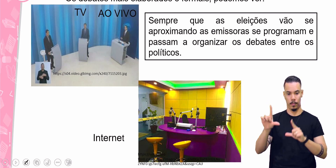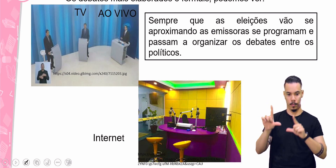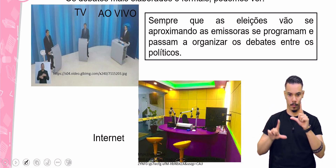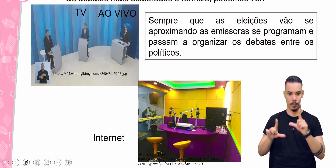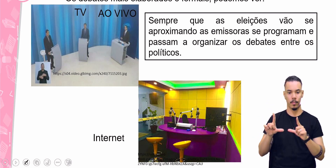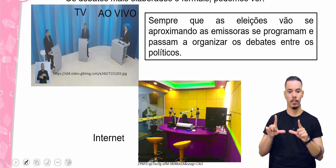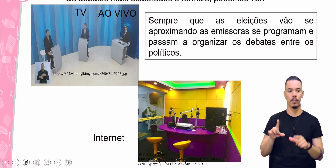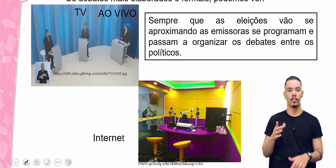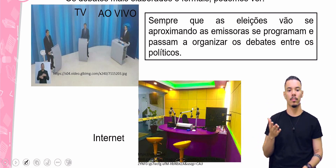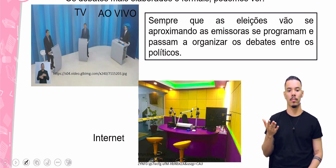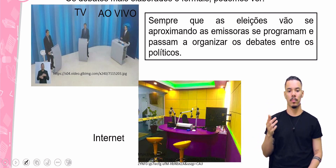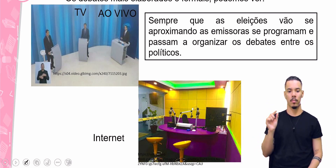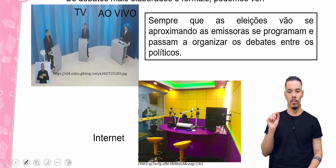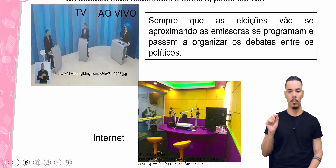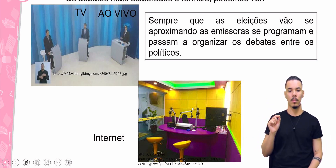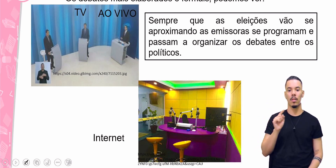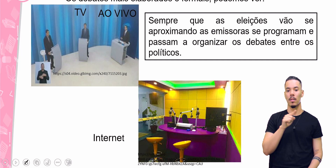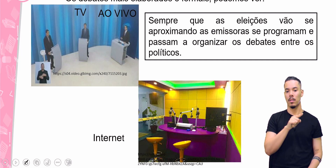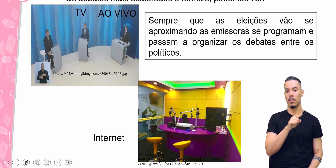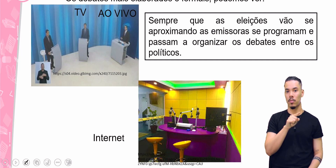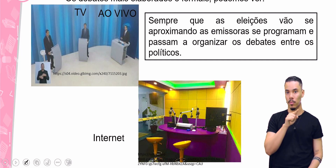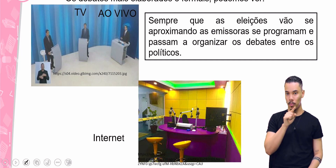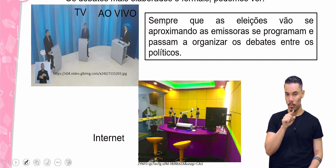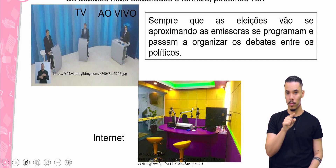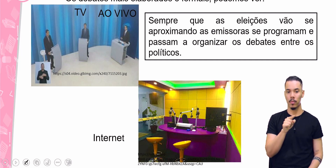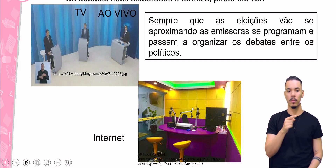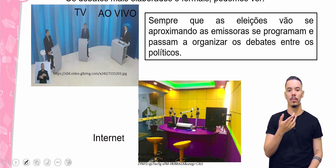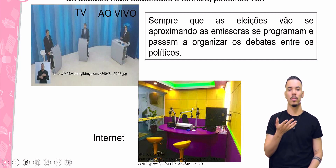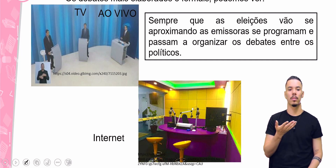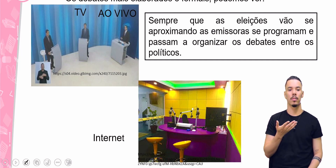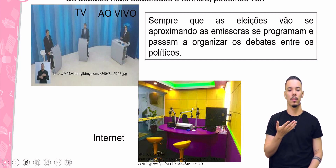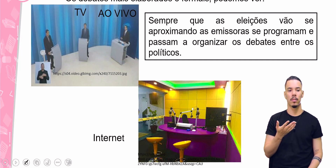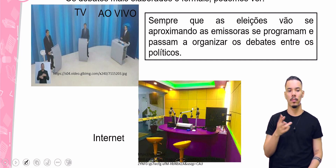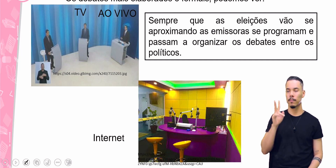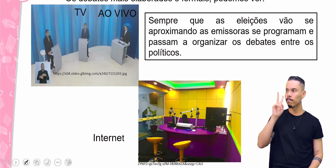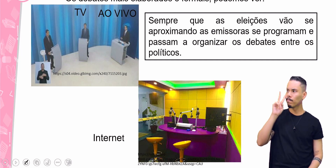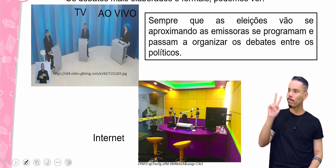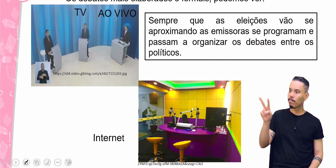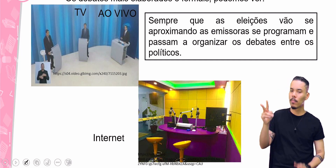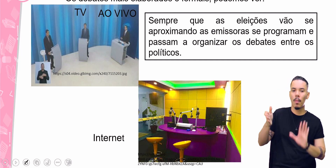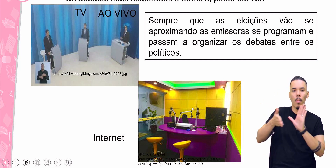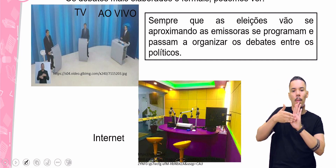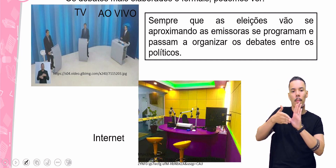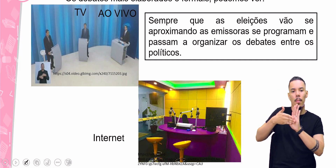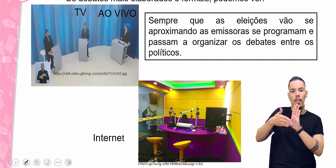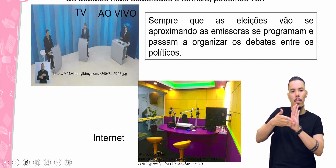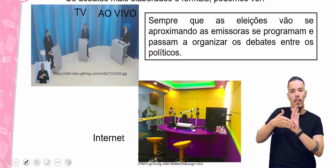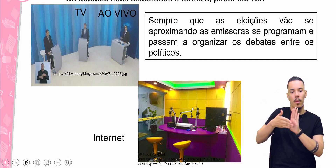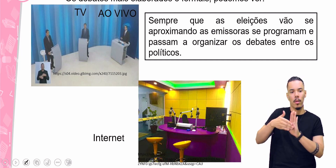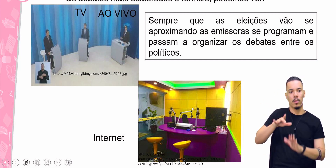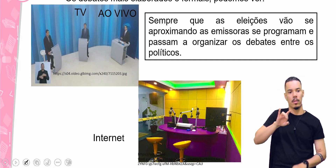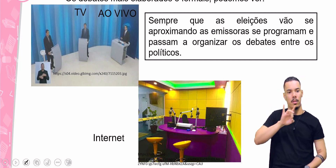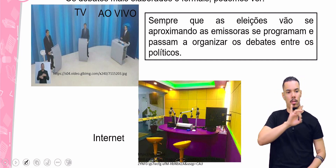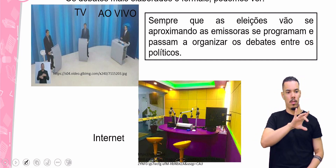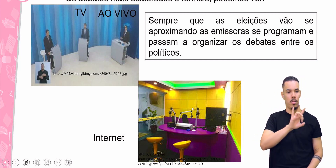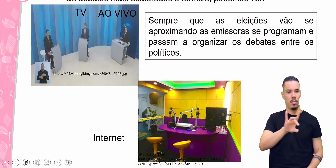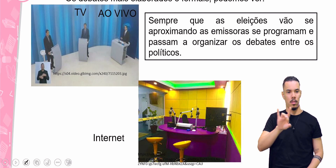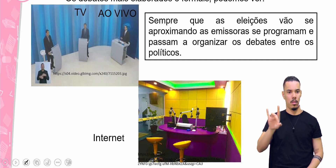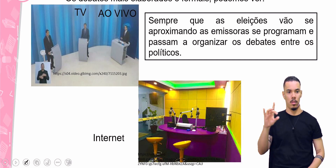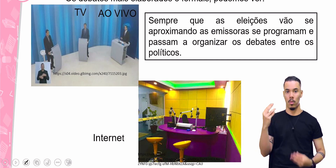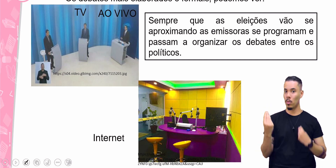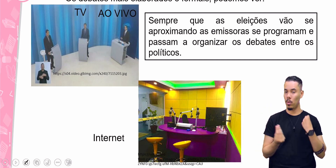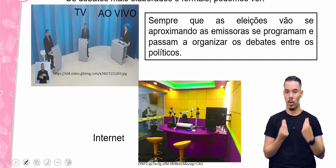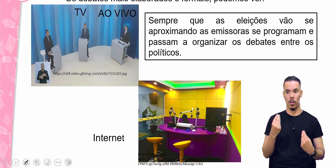que você, né, um meio de comunicação, que você vai observar a proposta de cada candidato. Como que ele